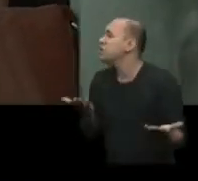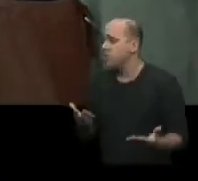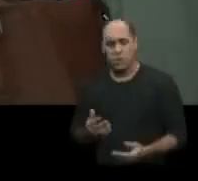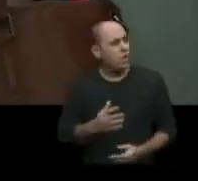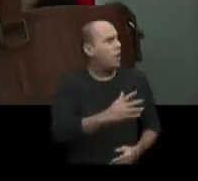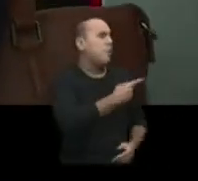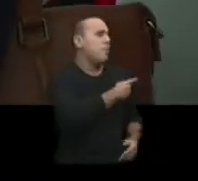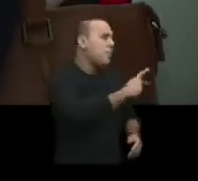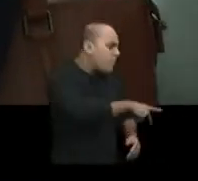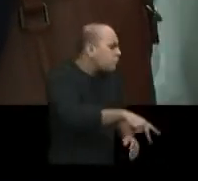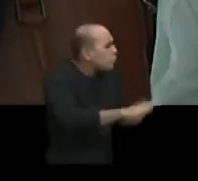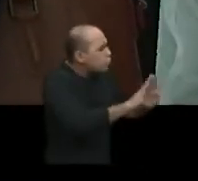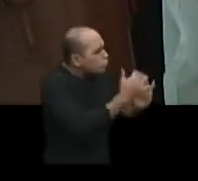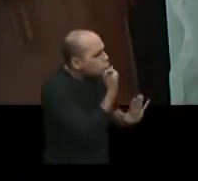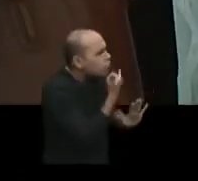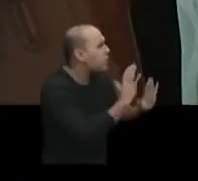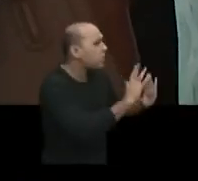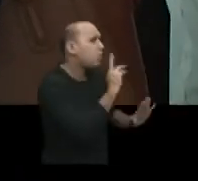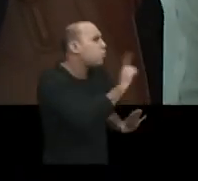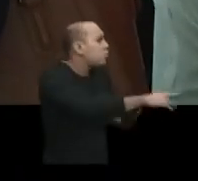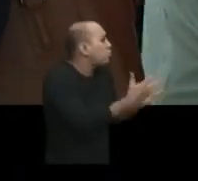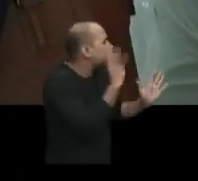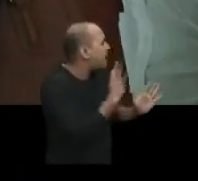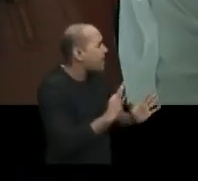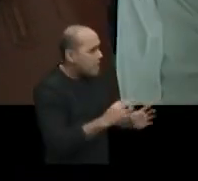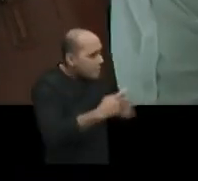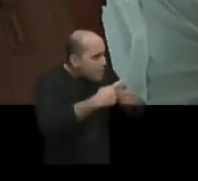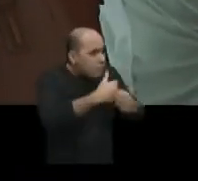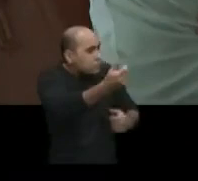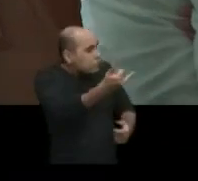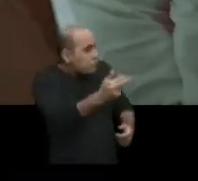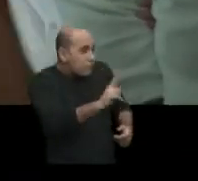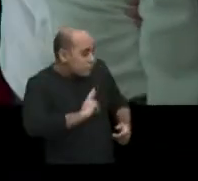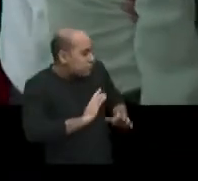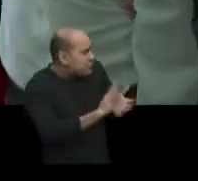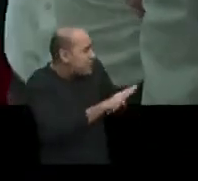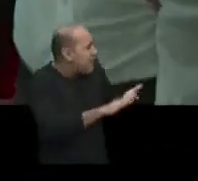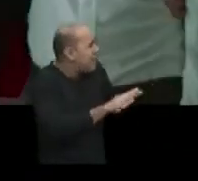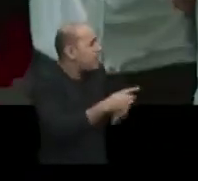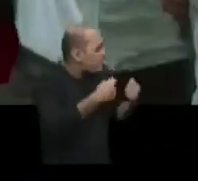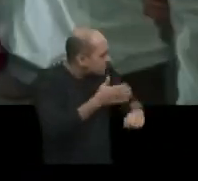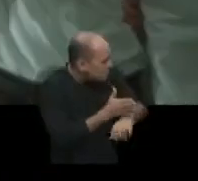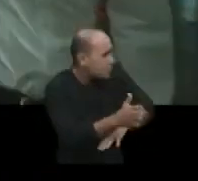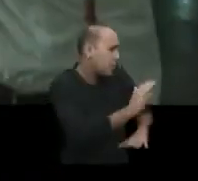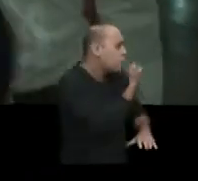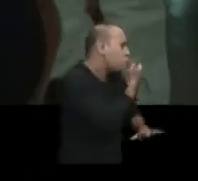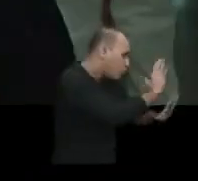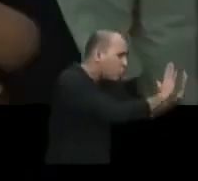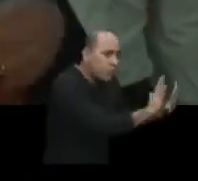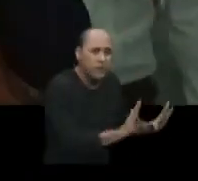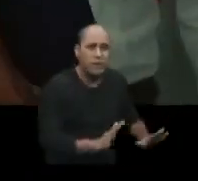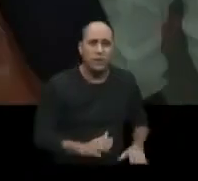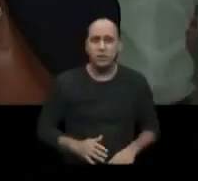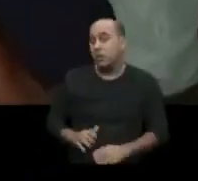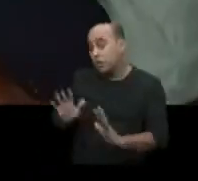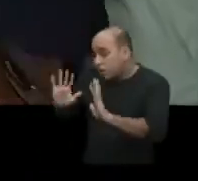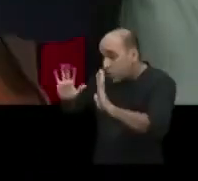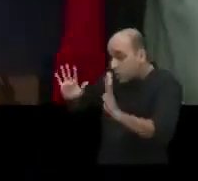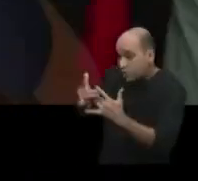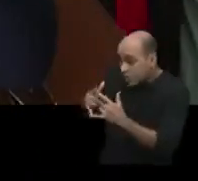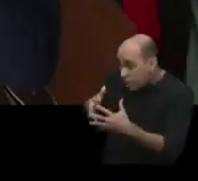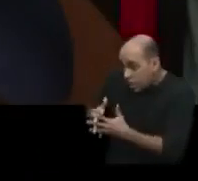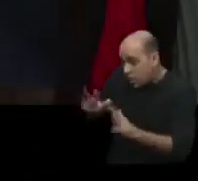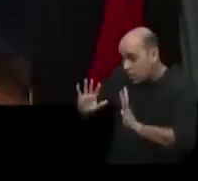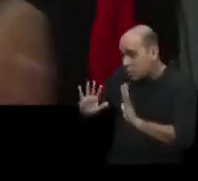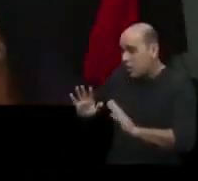professor Guilherme. Os médicos não quiseram dizer nada pelo telefone. Desculpa, eu preciso entrar. Claro, claro, nós não queremos atrapalhar.